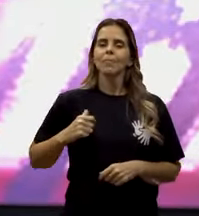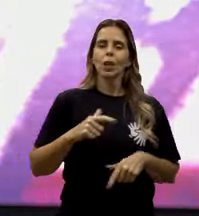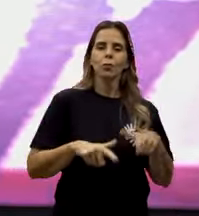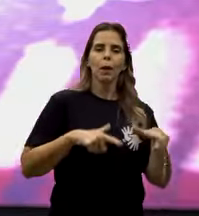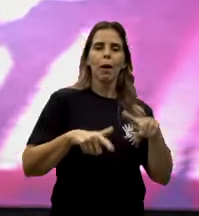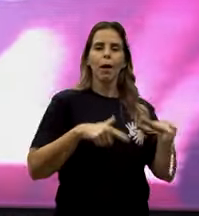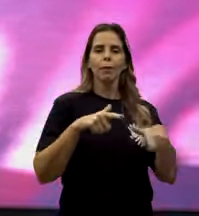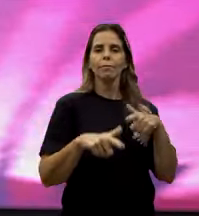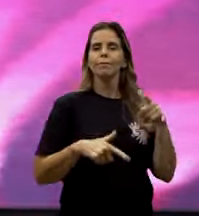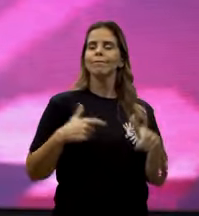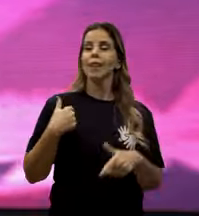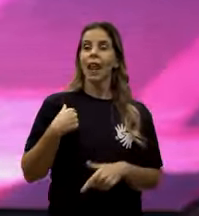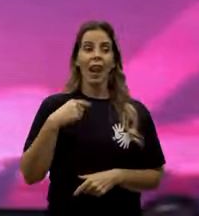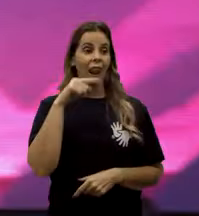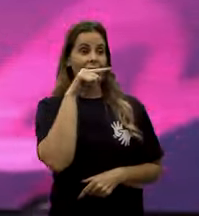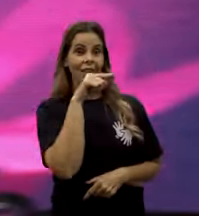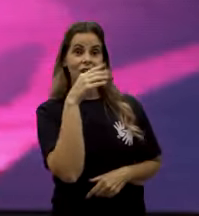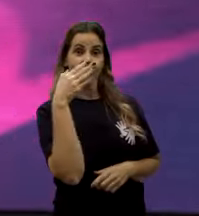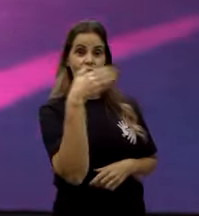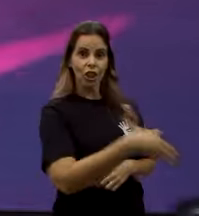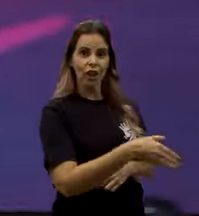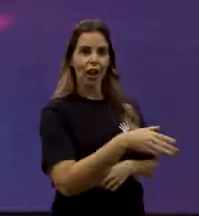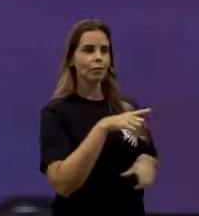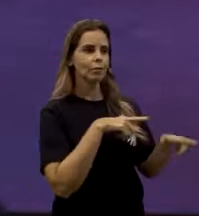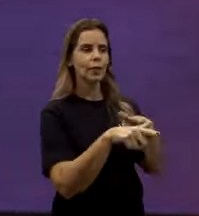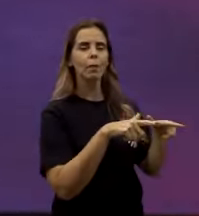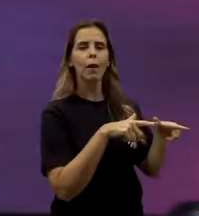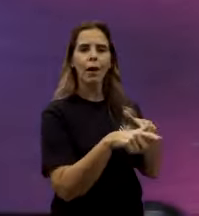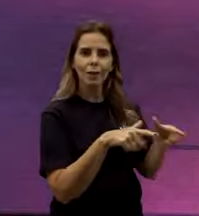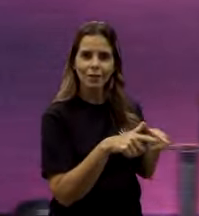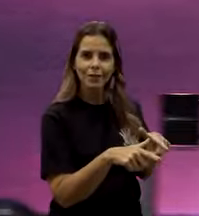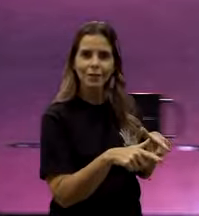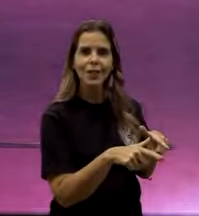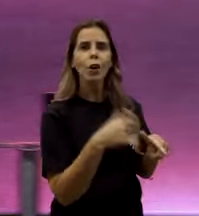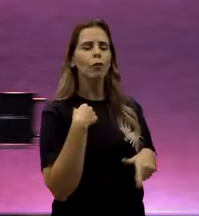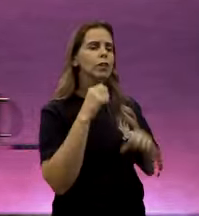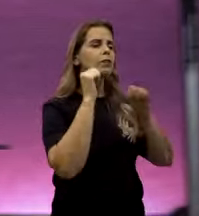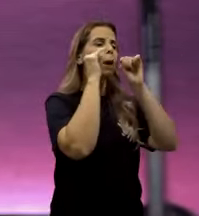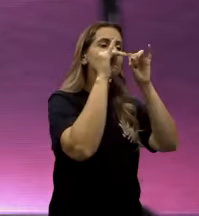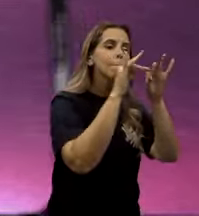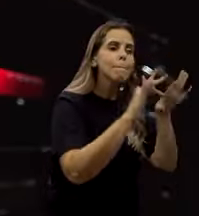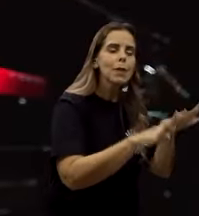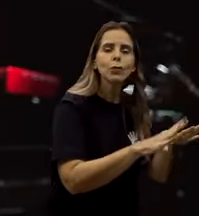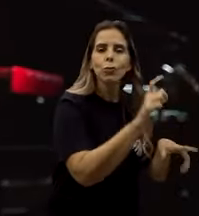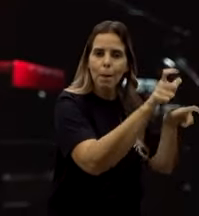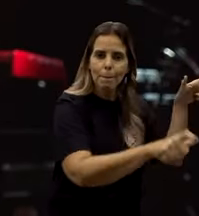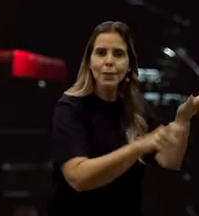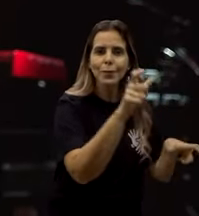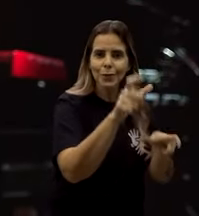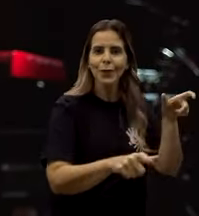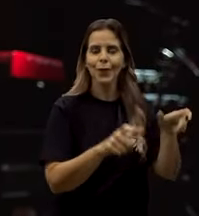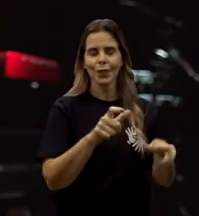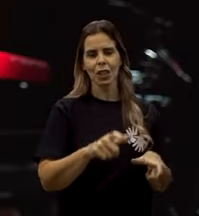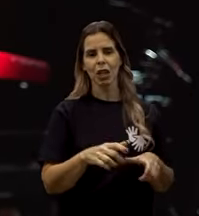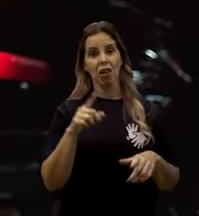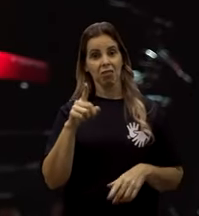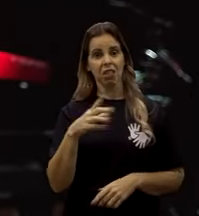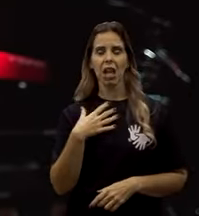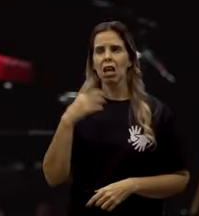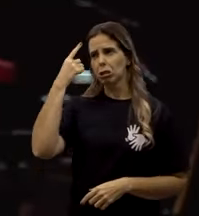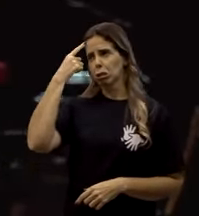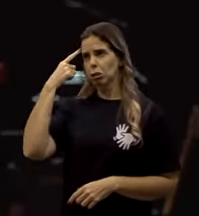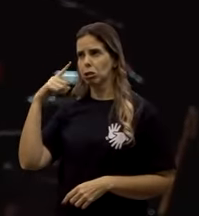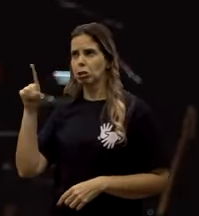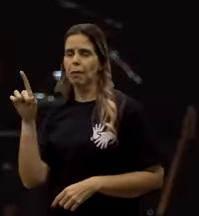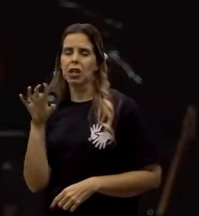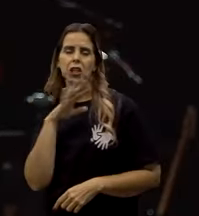trabalho lá no teu trabalho tem um monte de gendro dizend eu duvido que ela vai chegar eu duvido que ele vai chegar foi uma semana horrível Foi um dia difícil é